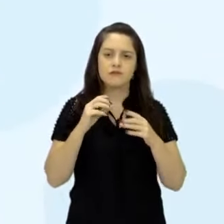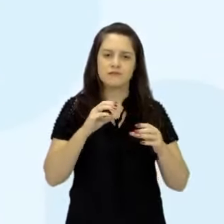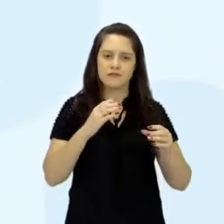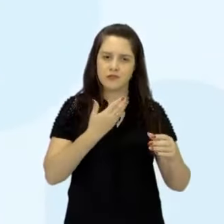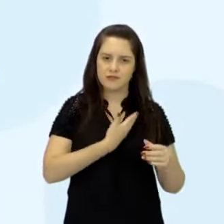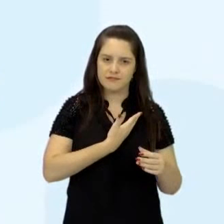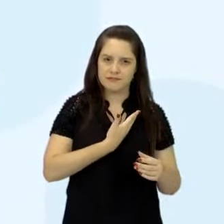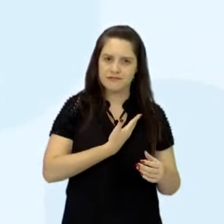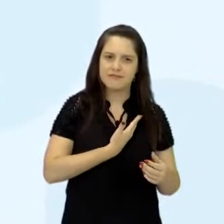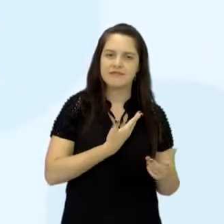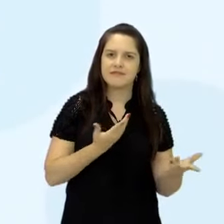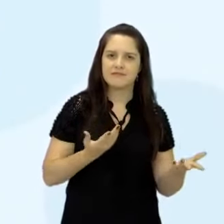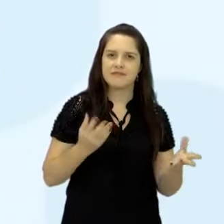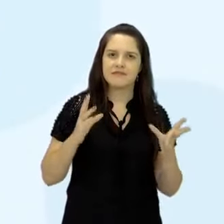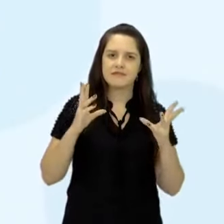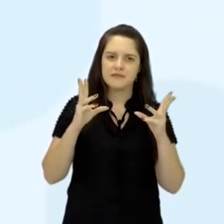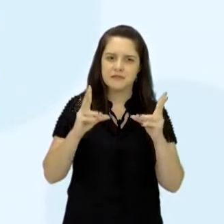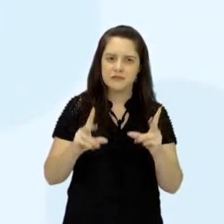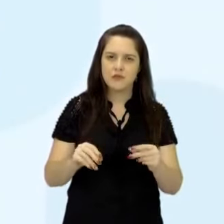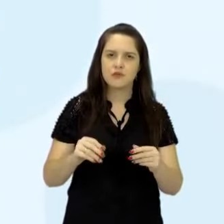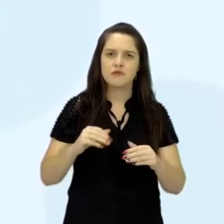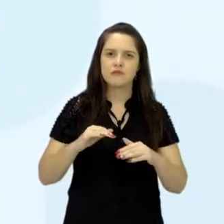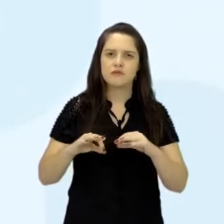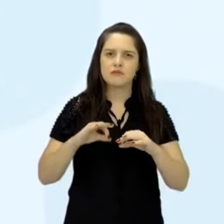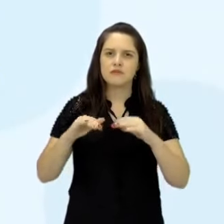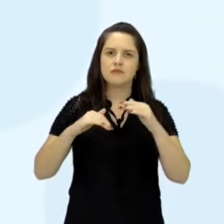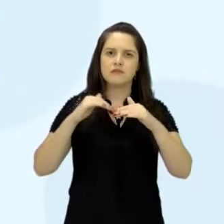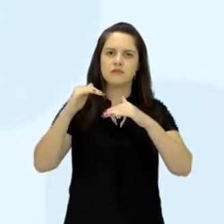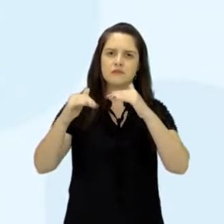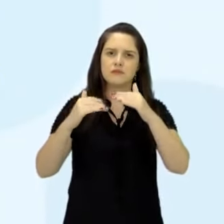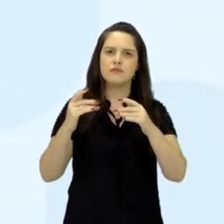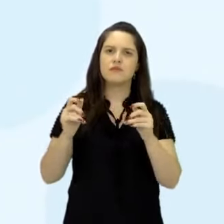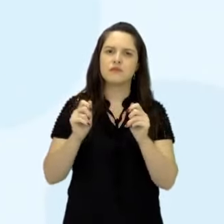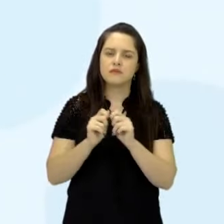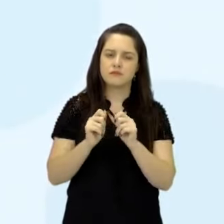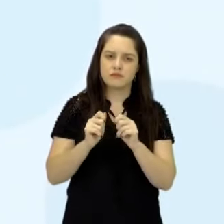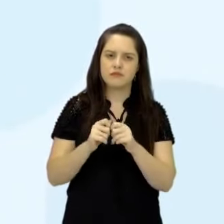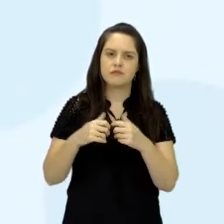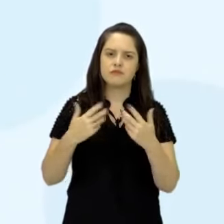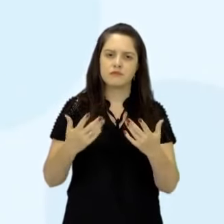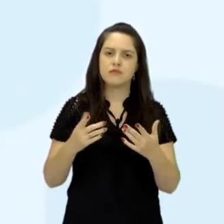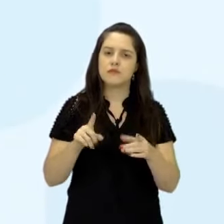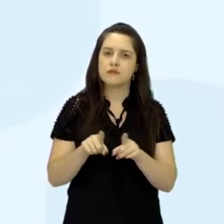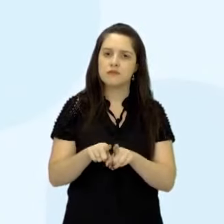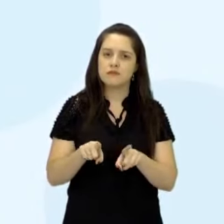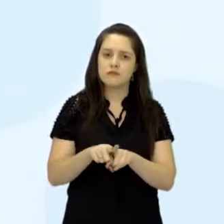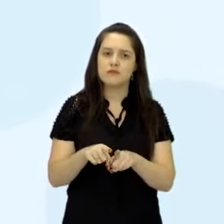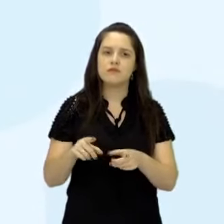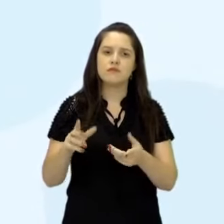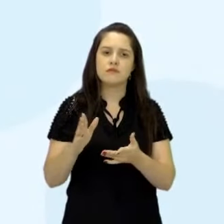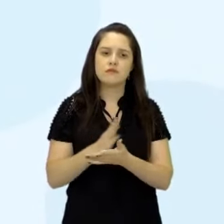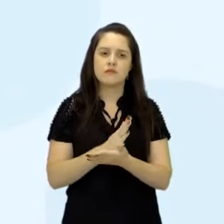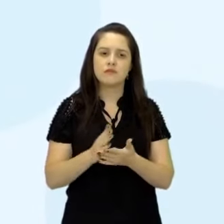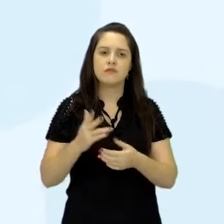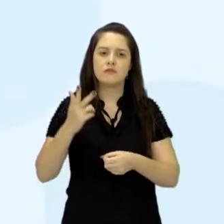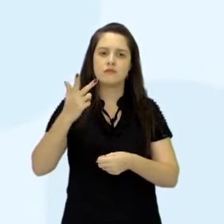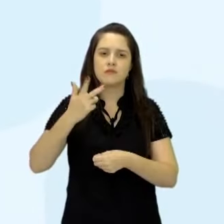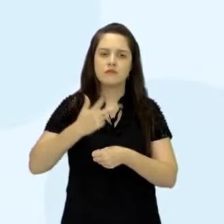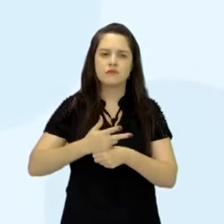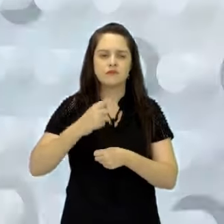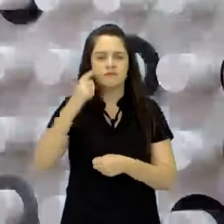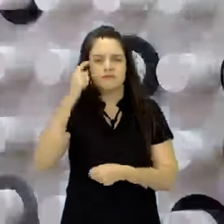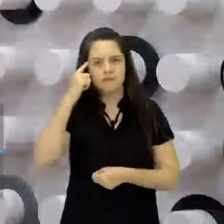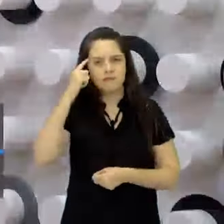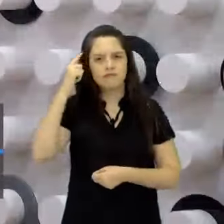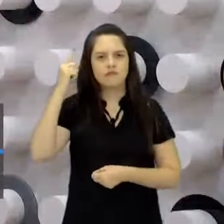com a turma, como todo esse processo ocorreu com vocês, tá certo, gente? E também temos agora um vídeo pensando